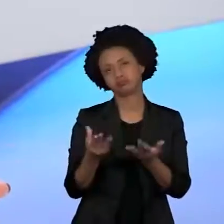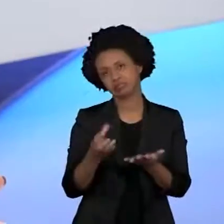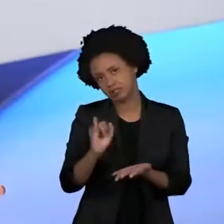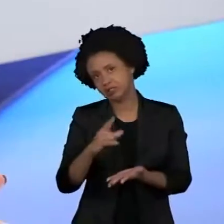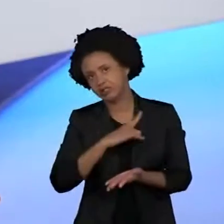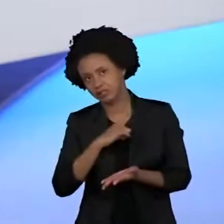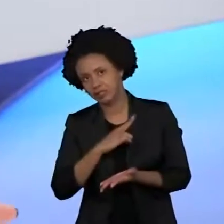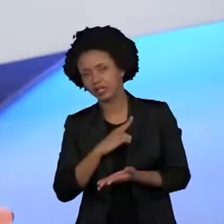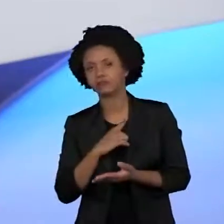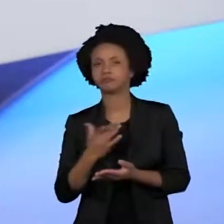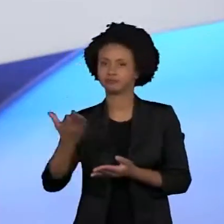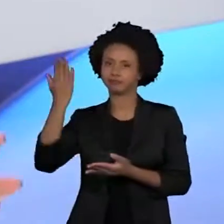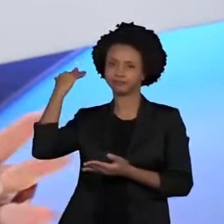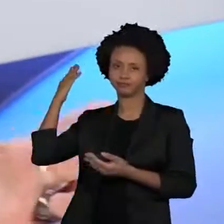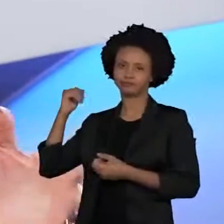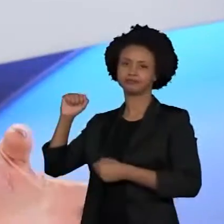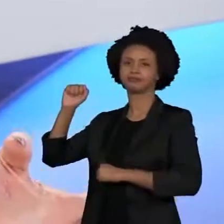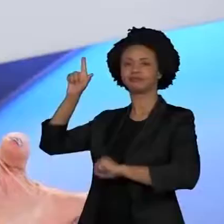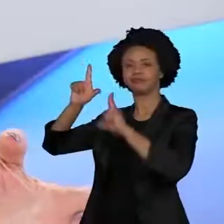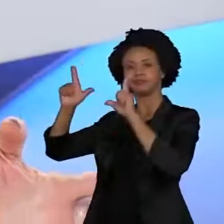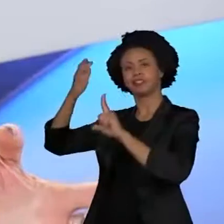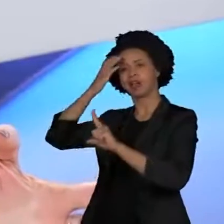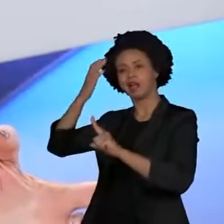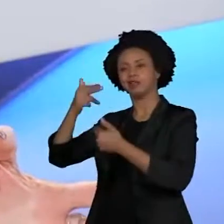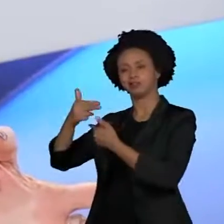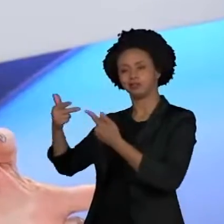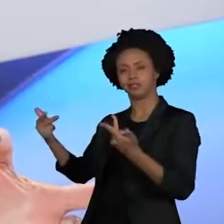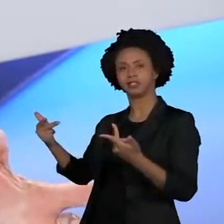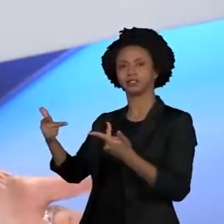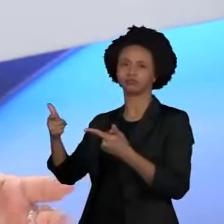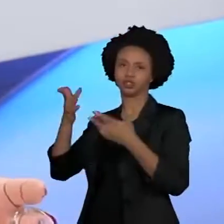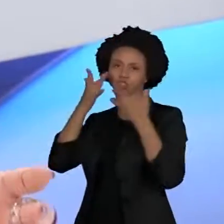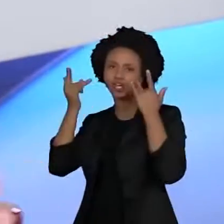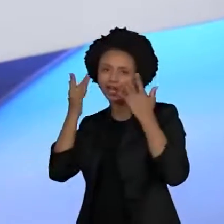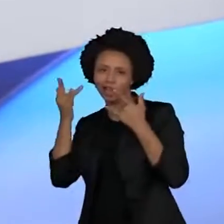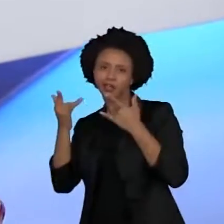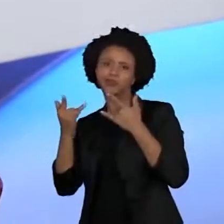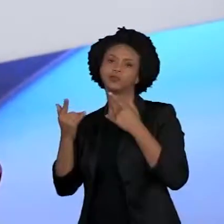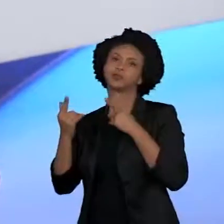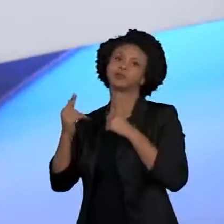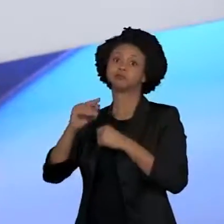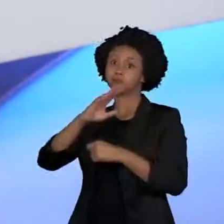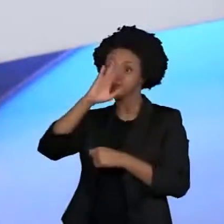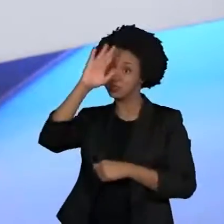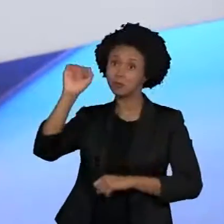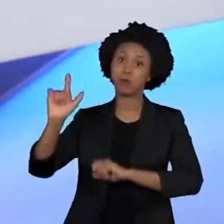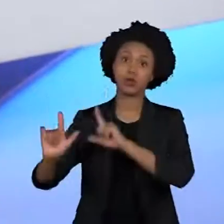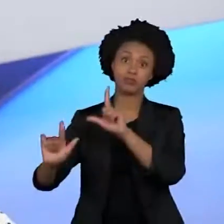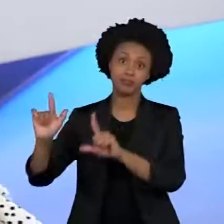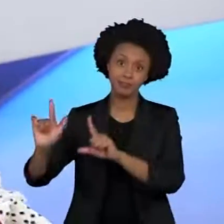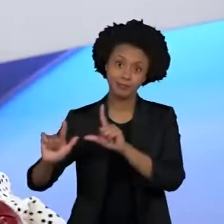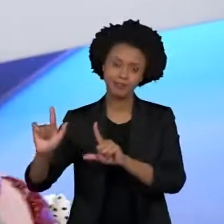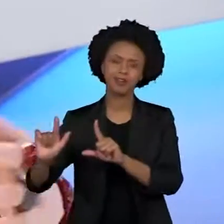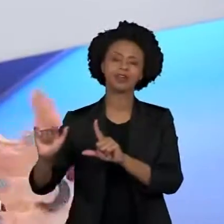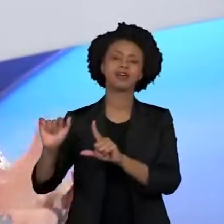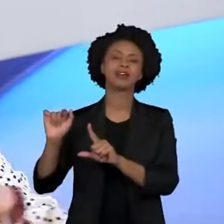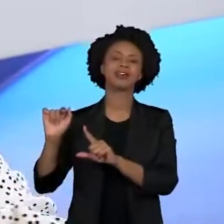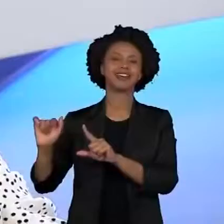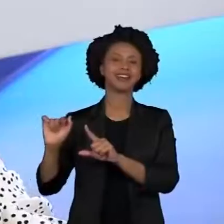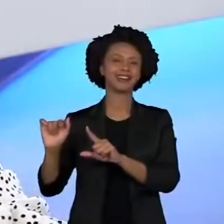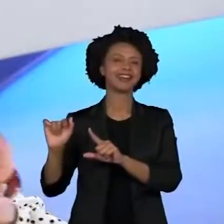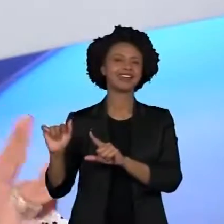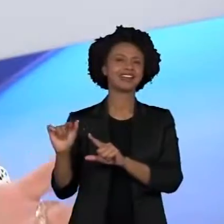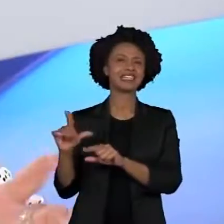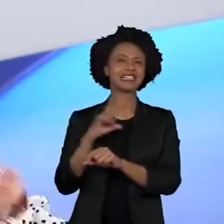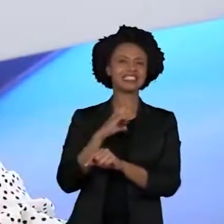geração de TV Pirata do Asdrubal com aquela geração principalmente na TV né quando o TV Pirata surgiu teve ali um momento